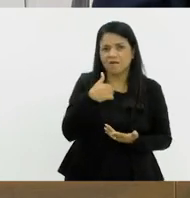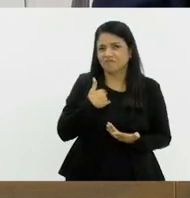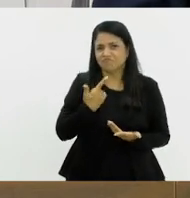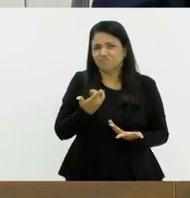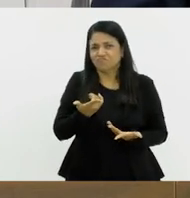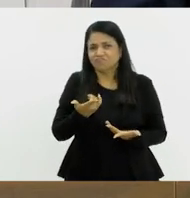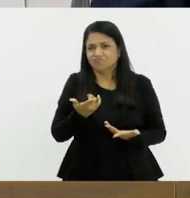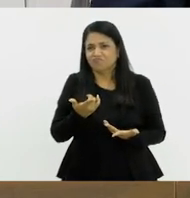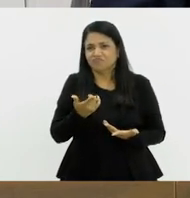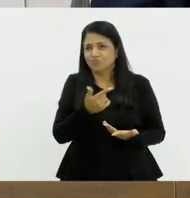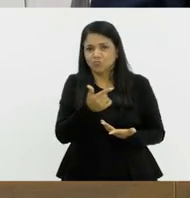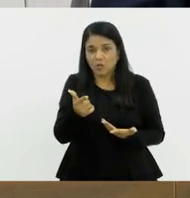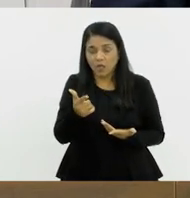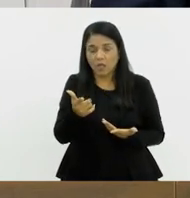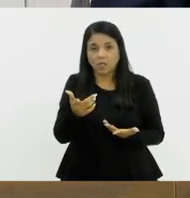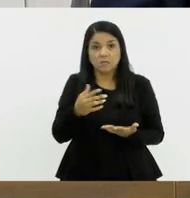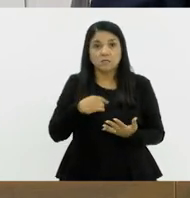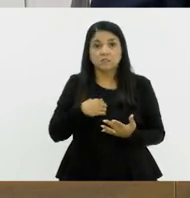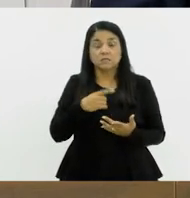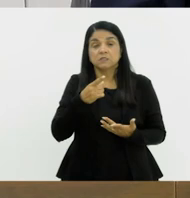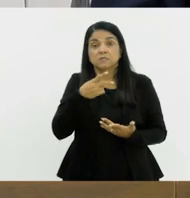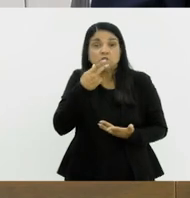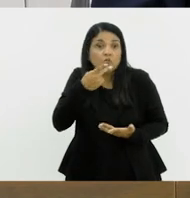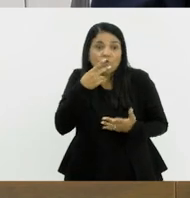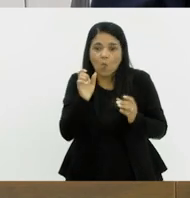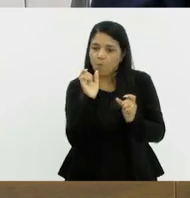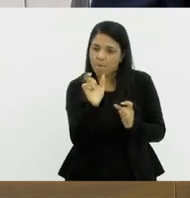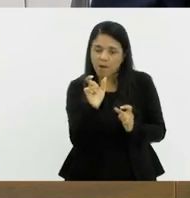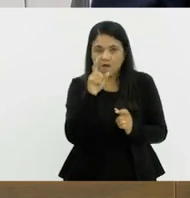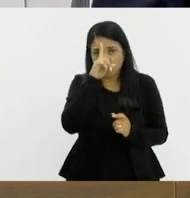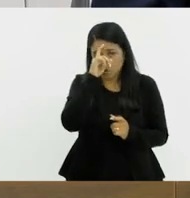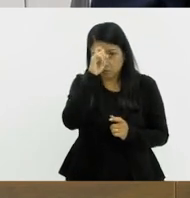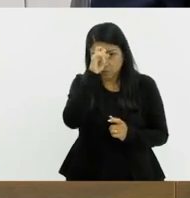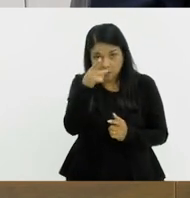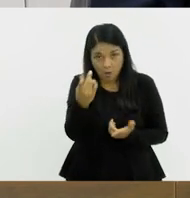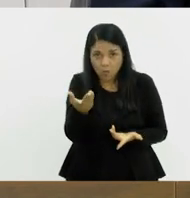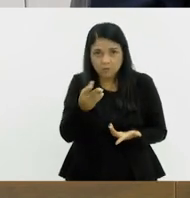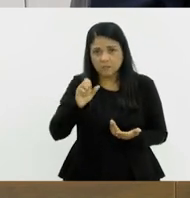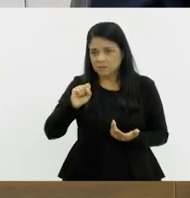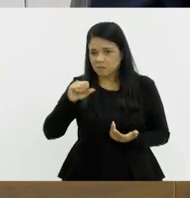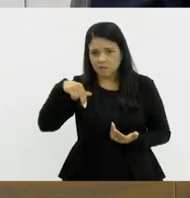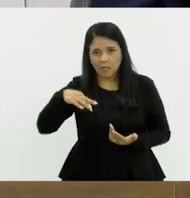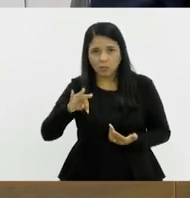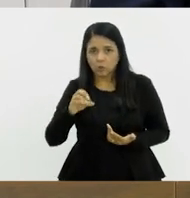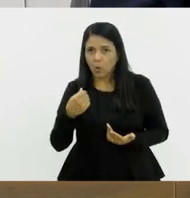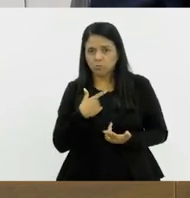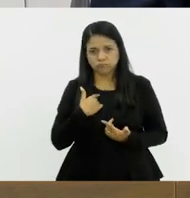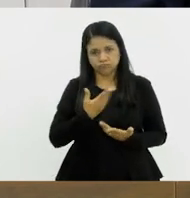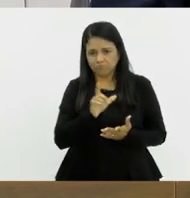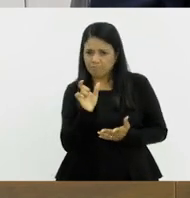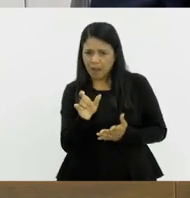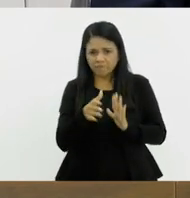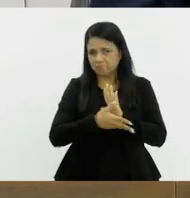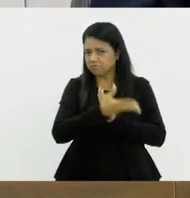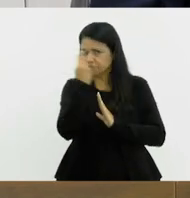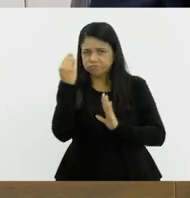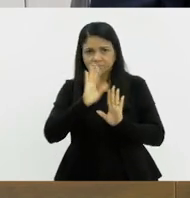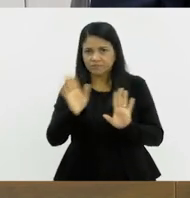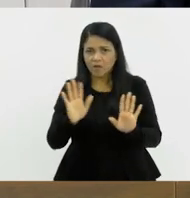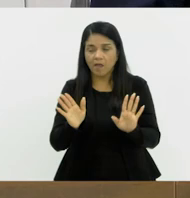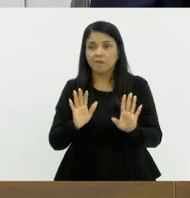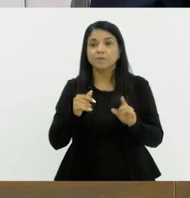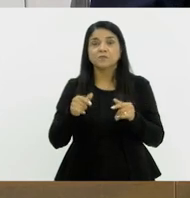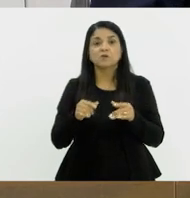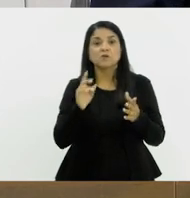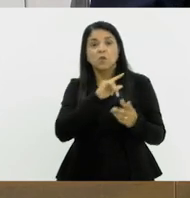que se não disser que é hospital, ninguém sabe o que é, uma coisa que já não existe mais, né? Um sanatório. Ao longo de sua história, se consolidou como um ponto